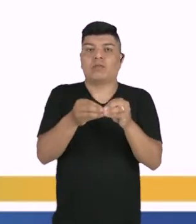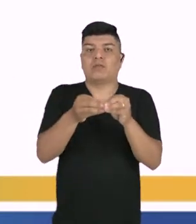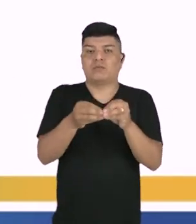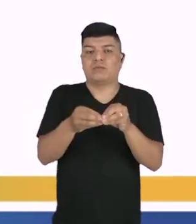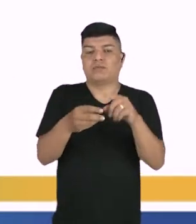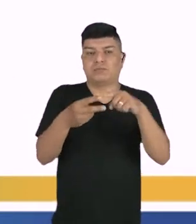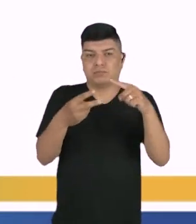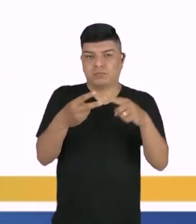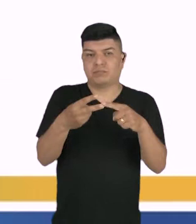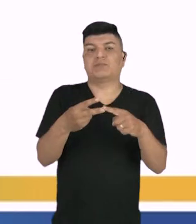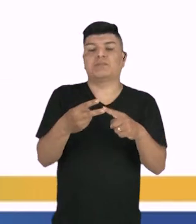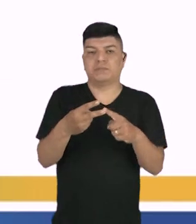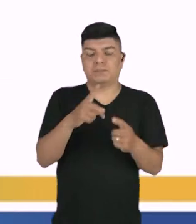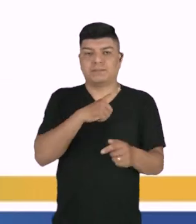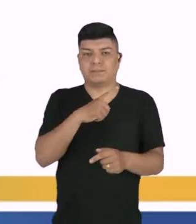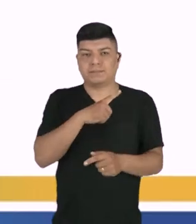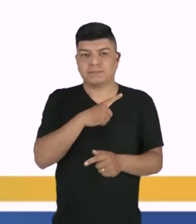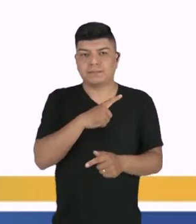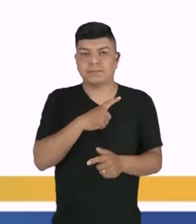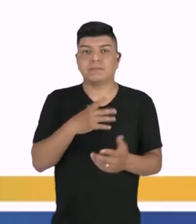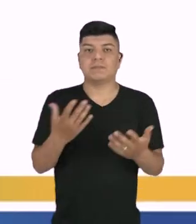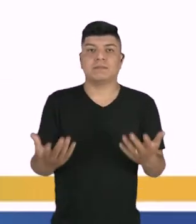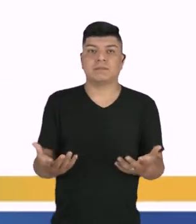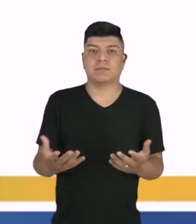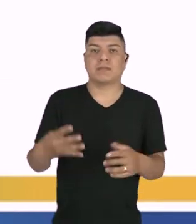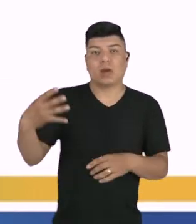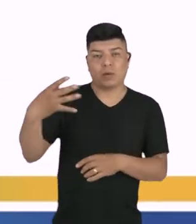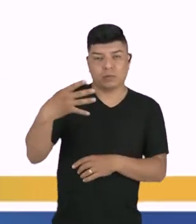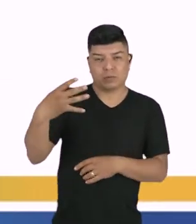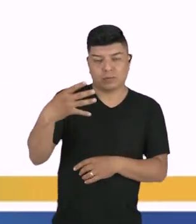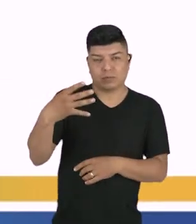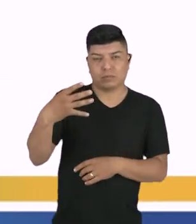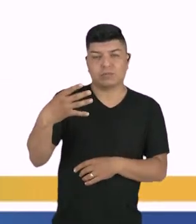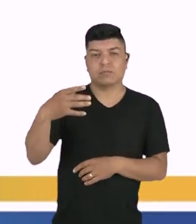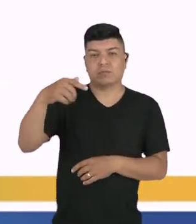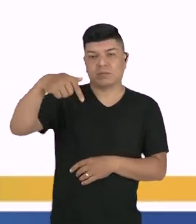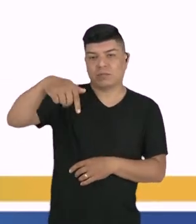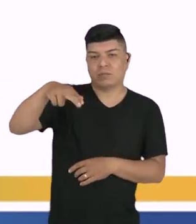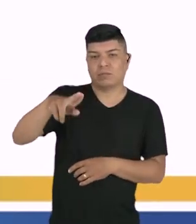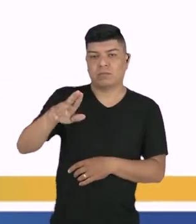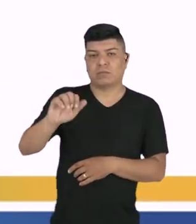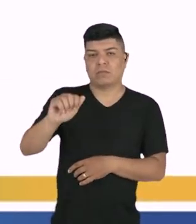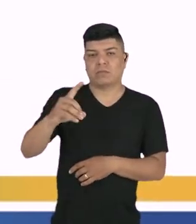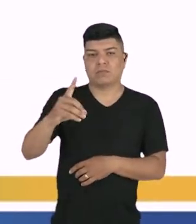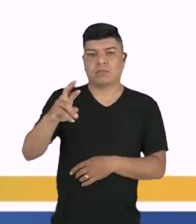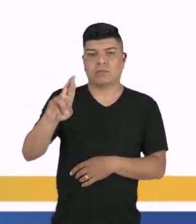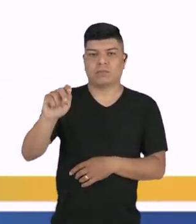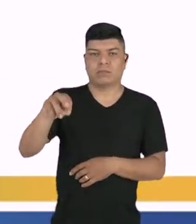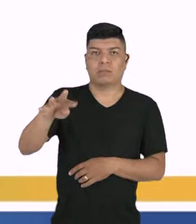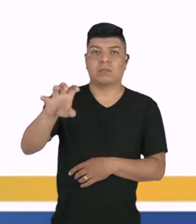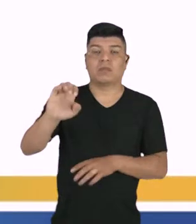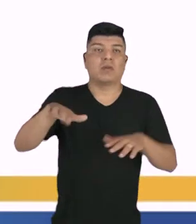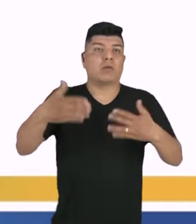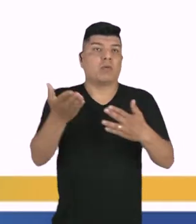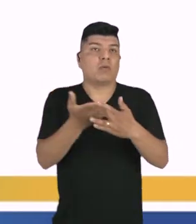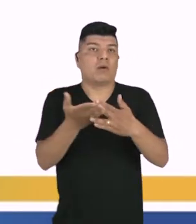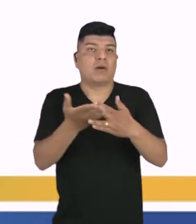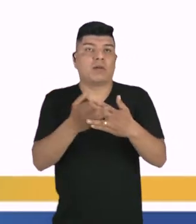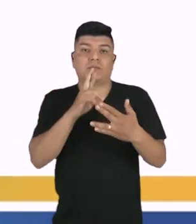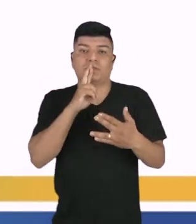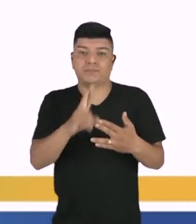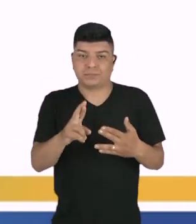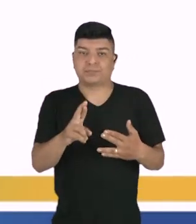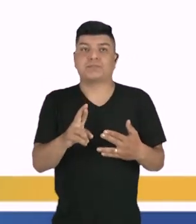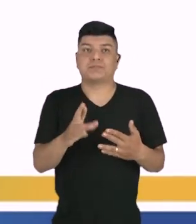duas condições no quarto quadrante. Então, vamos para o gabarito, né? Qual é o intervalo que resulta